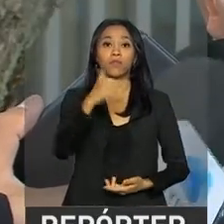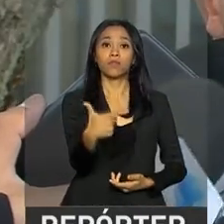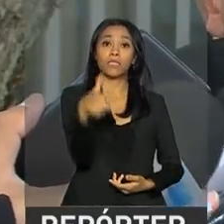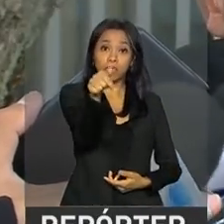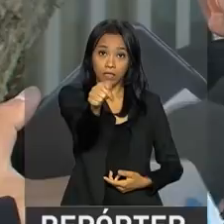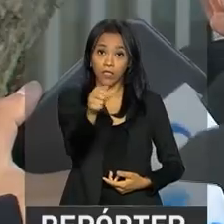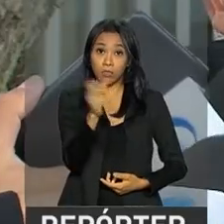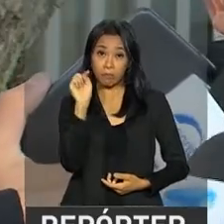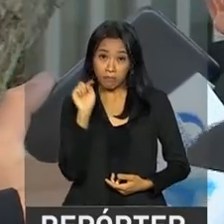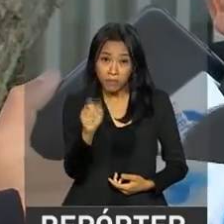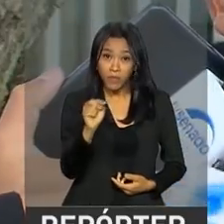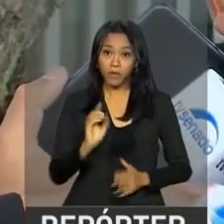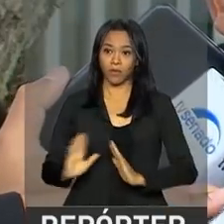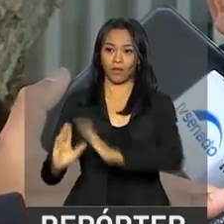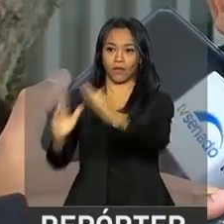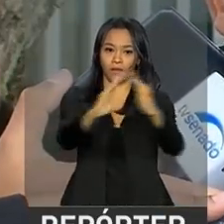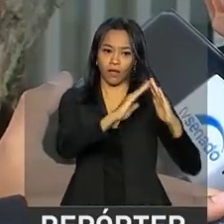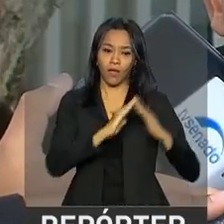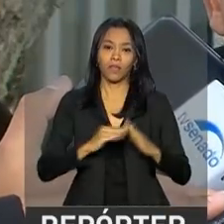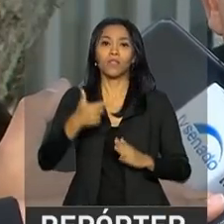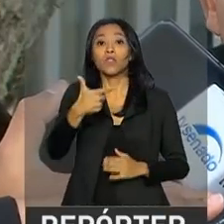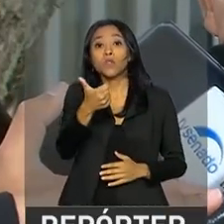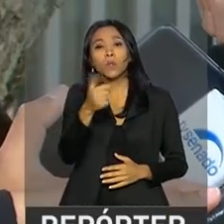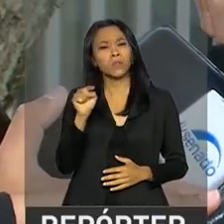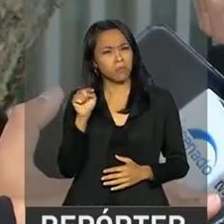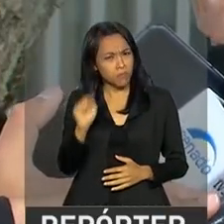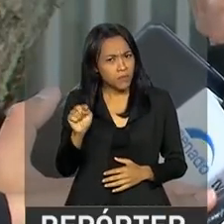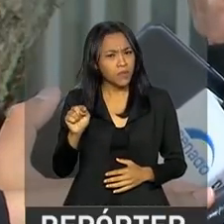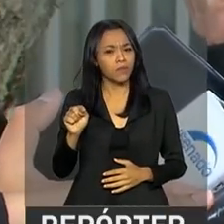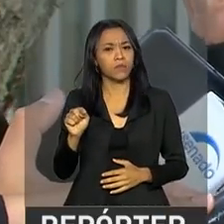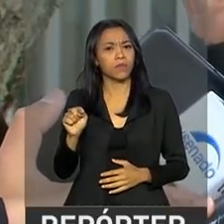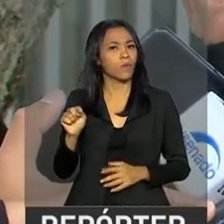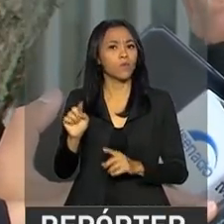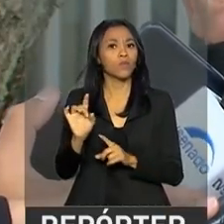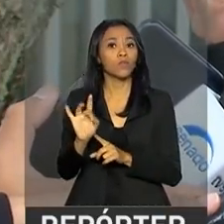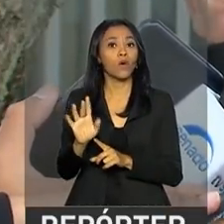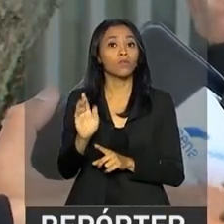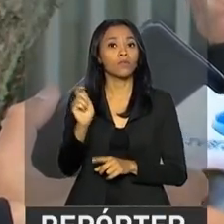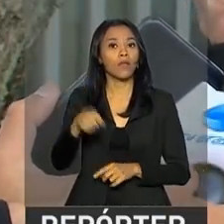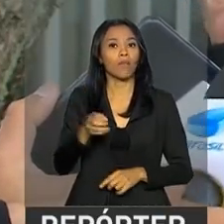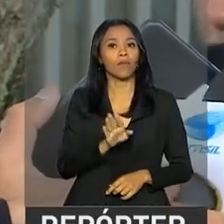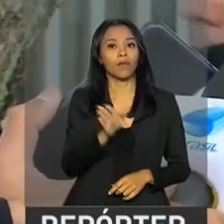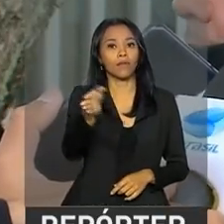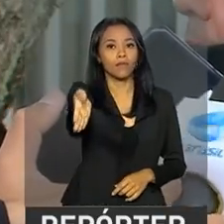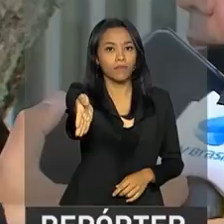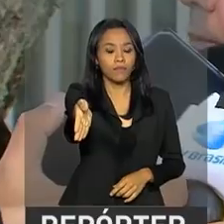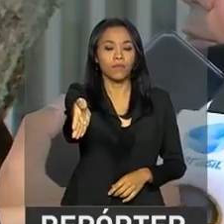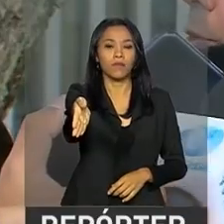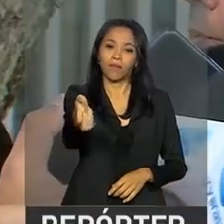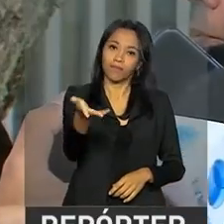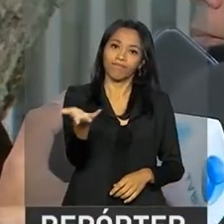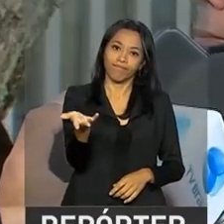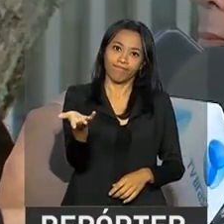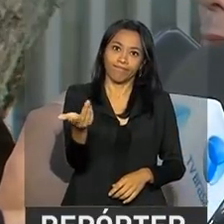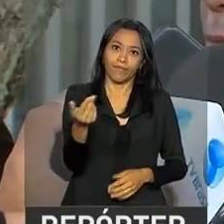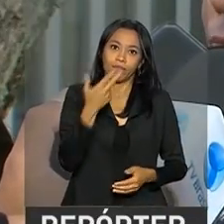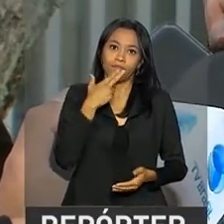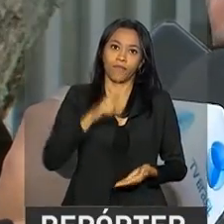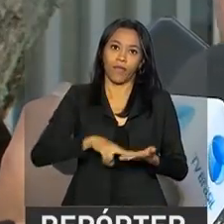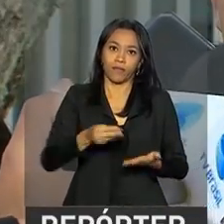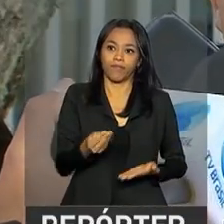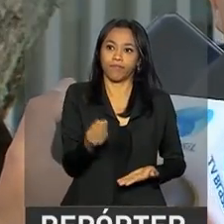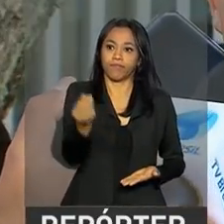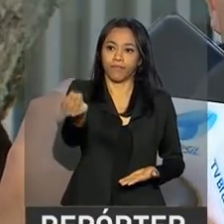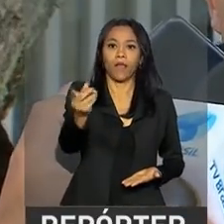domicílios 12 mil e algo mais deles só é possível se realizar esse serviço público